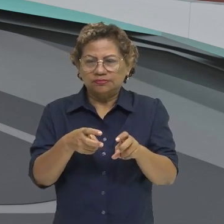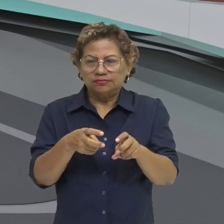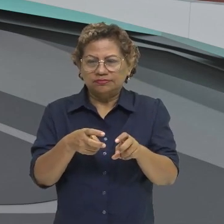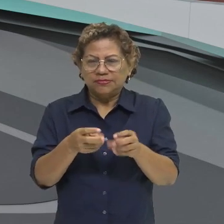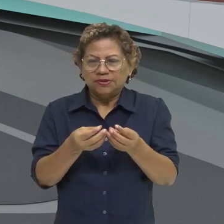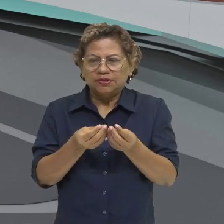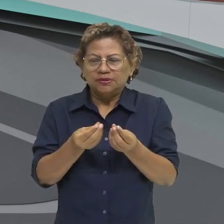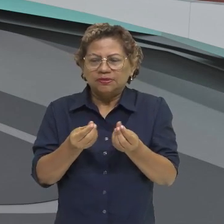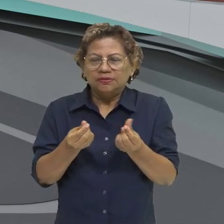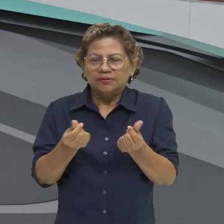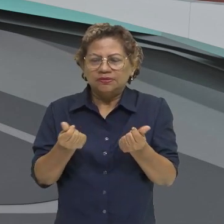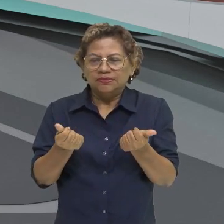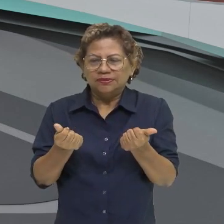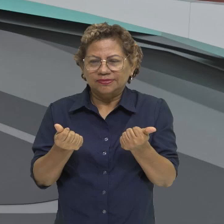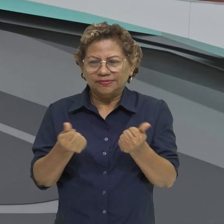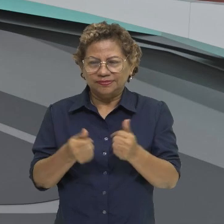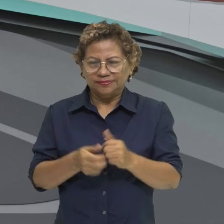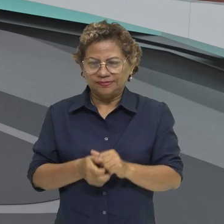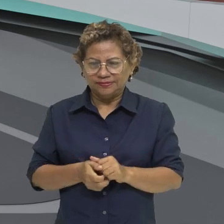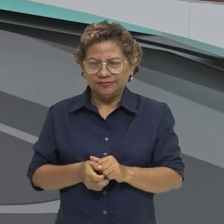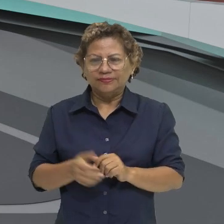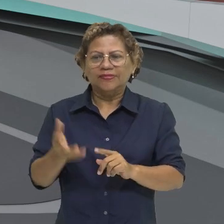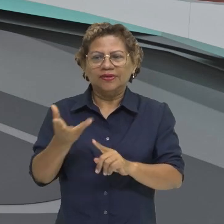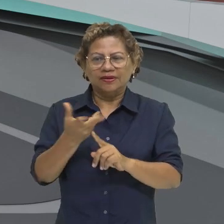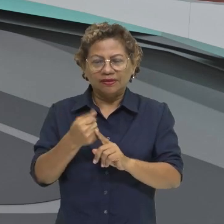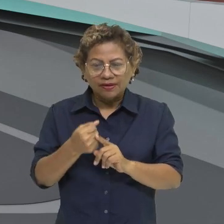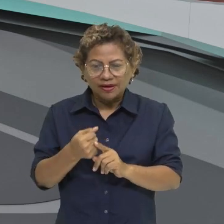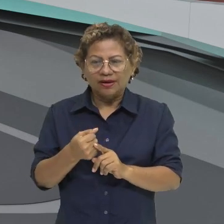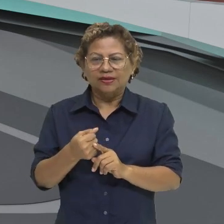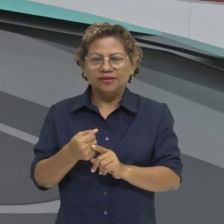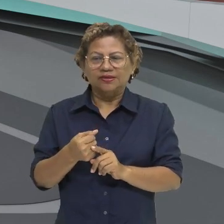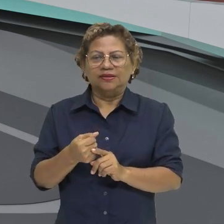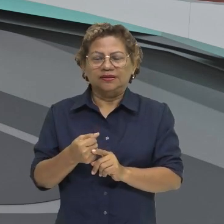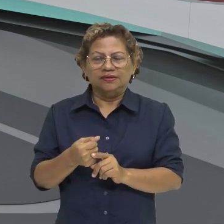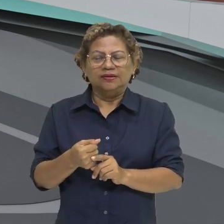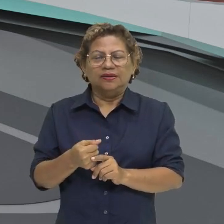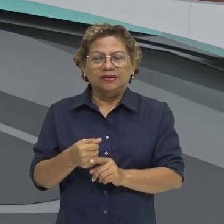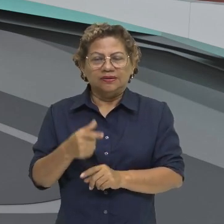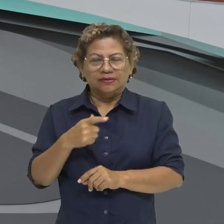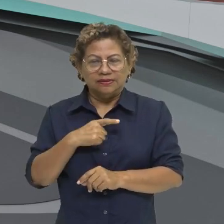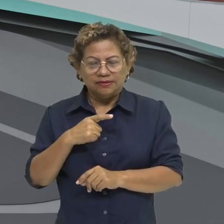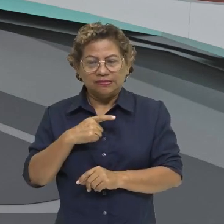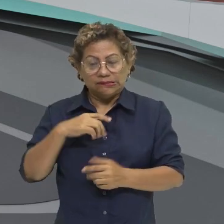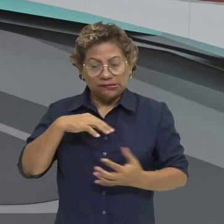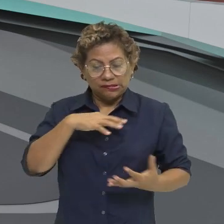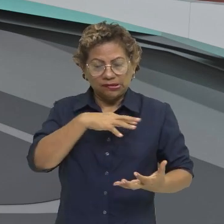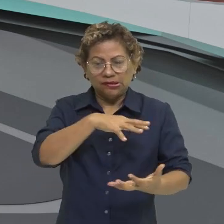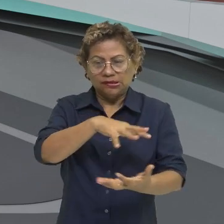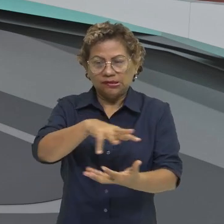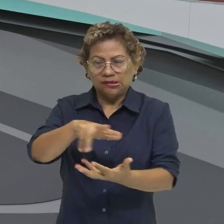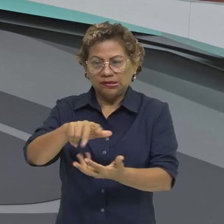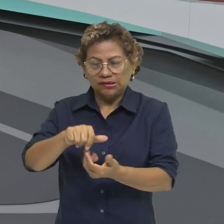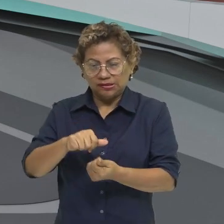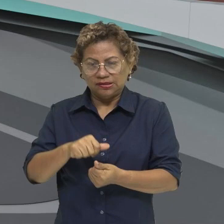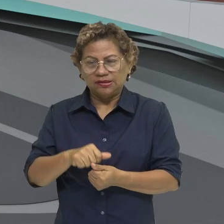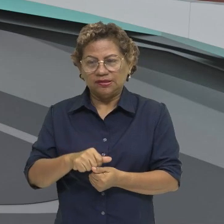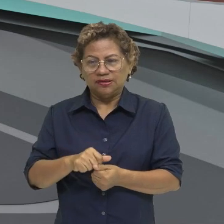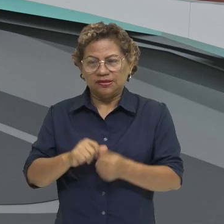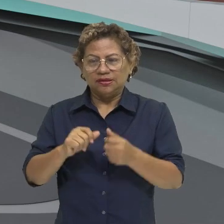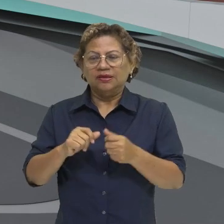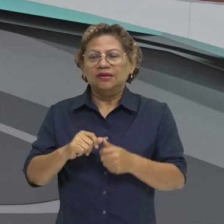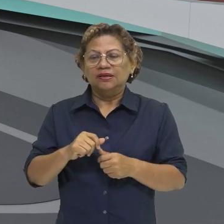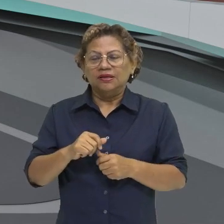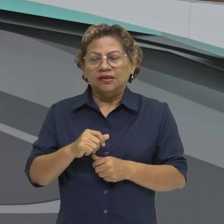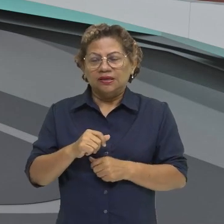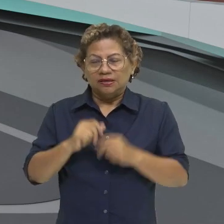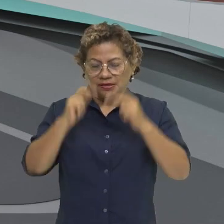suas sensações. A arte permite isso, ela possibilita esse universo que o ser humano pode